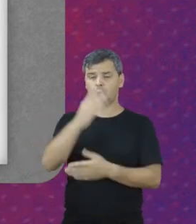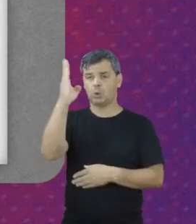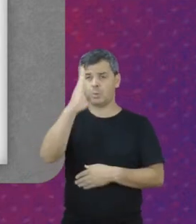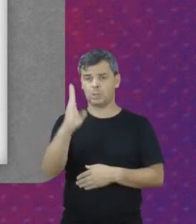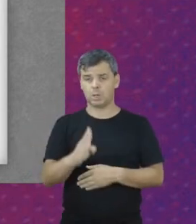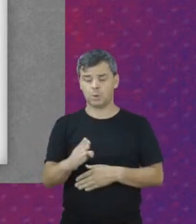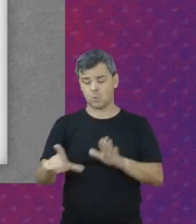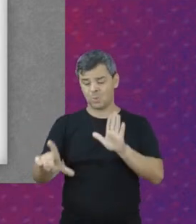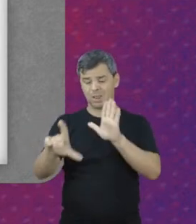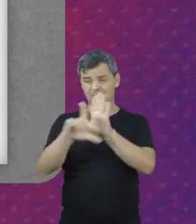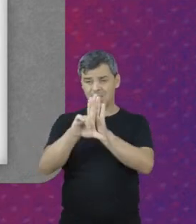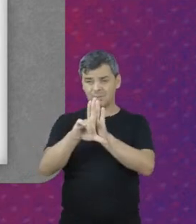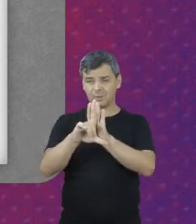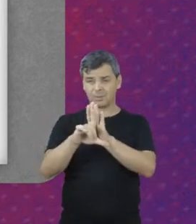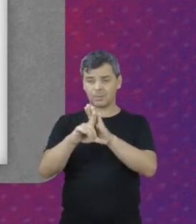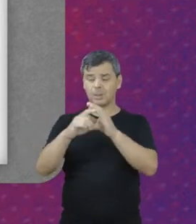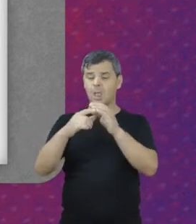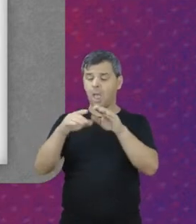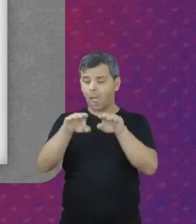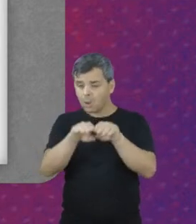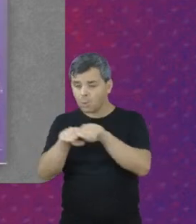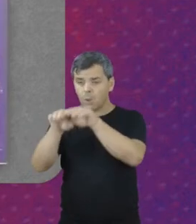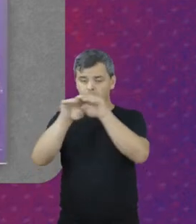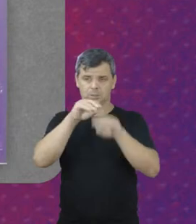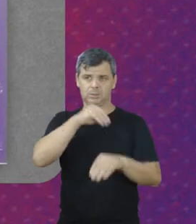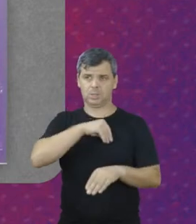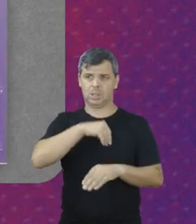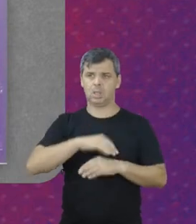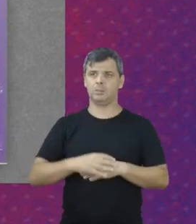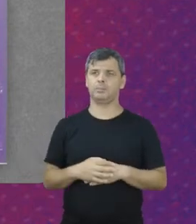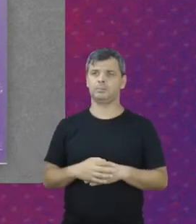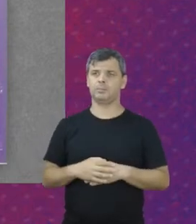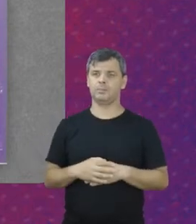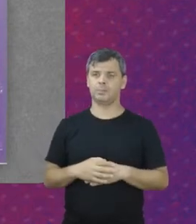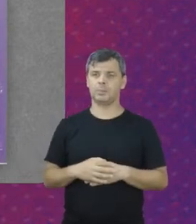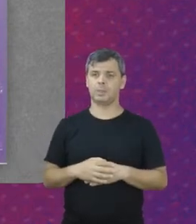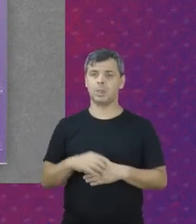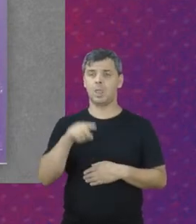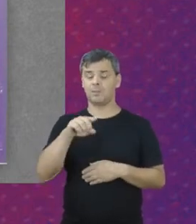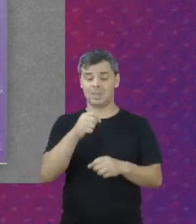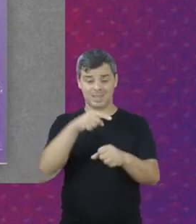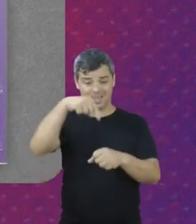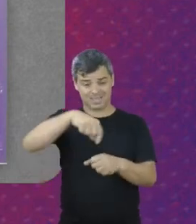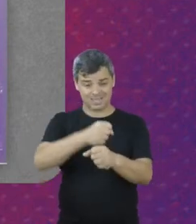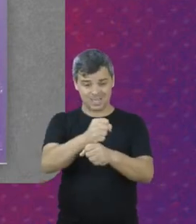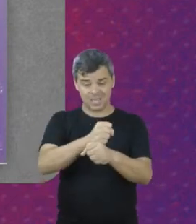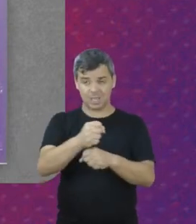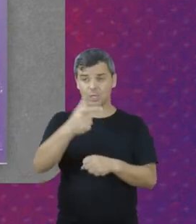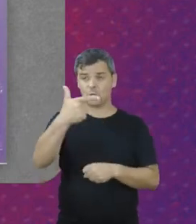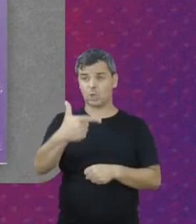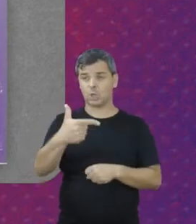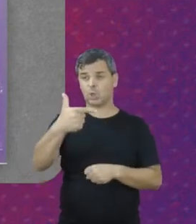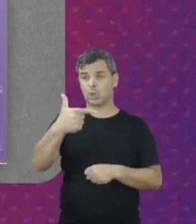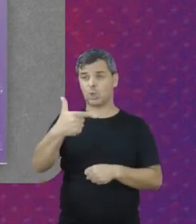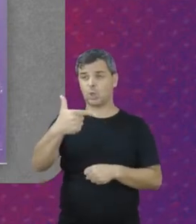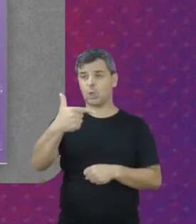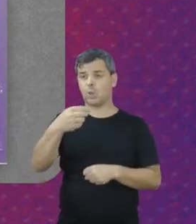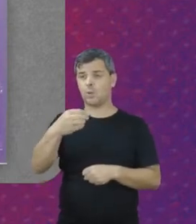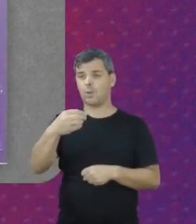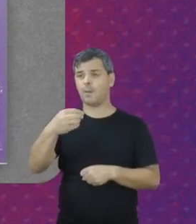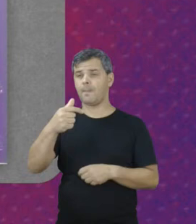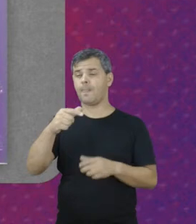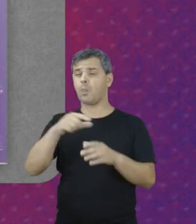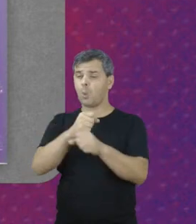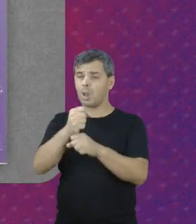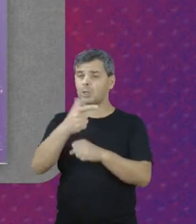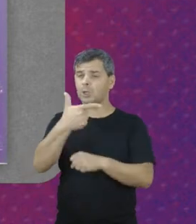conseguiu uma lei que falava da igualdade salarial. Foi esse ano, né, em 2023. Então, em